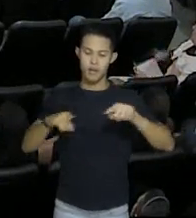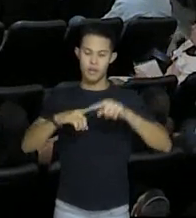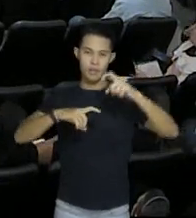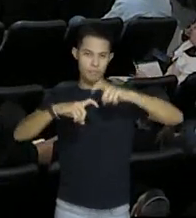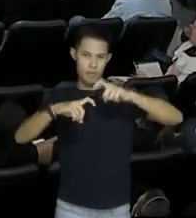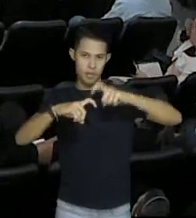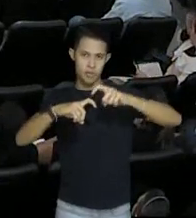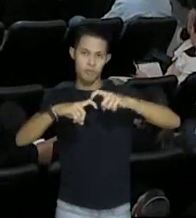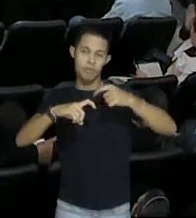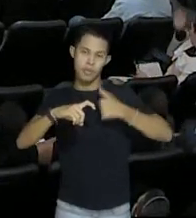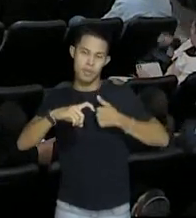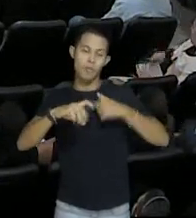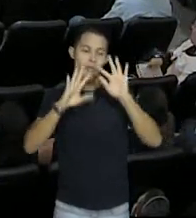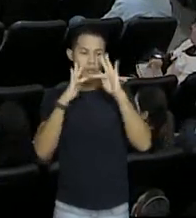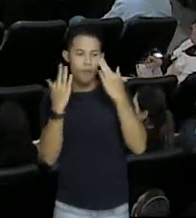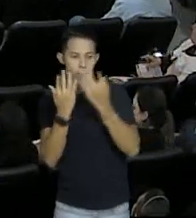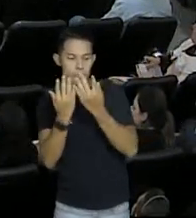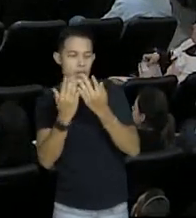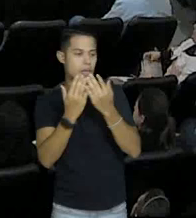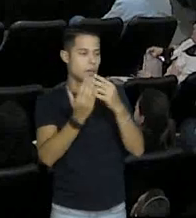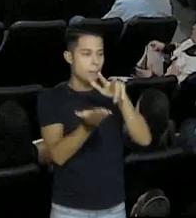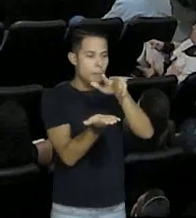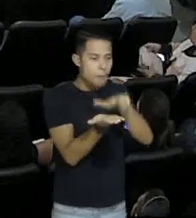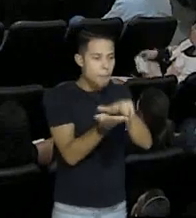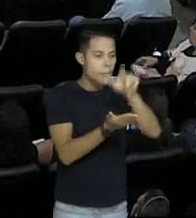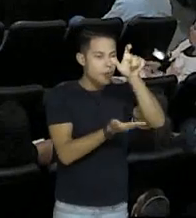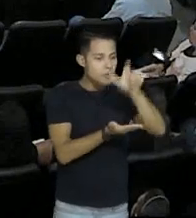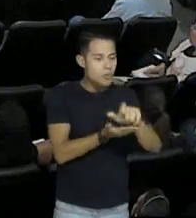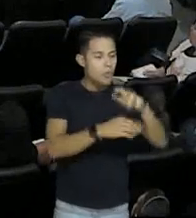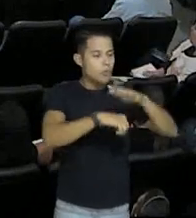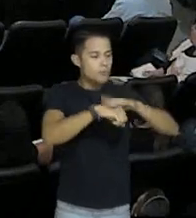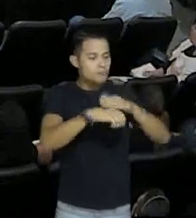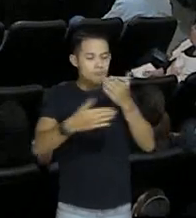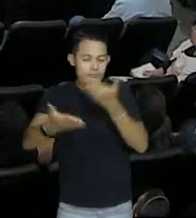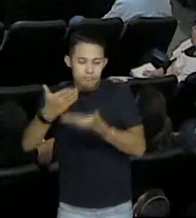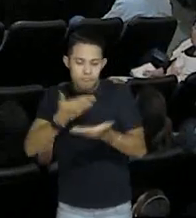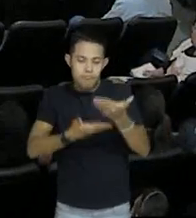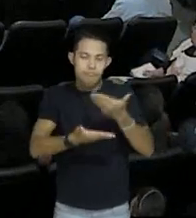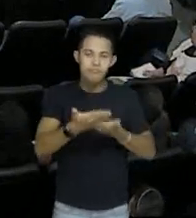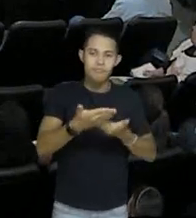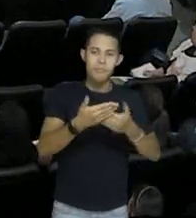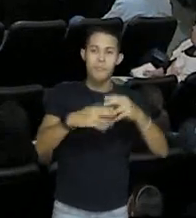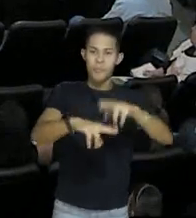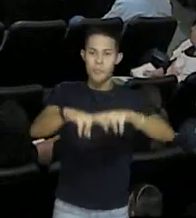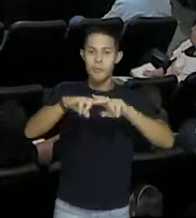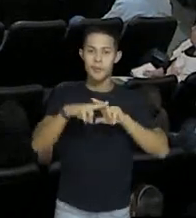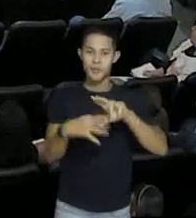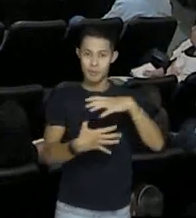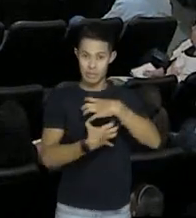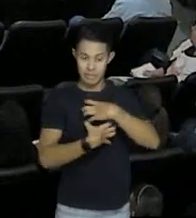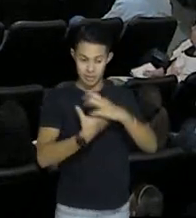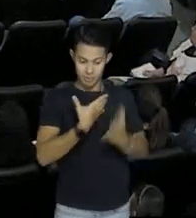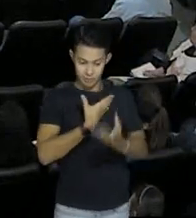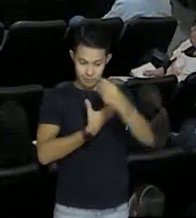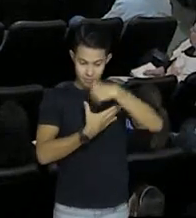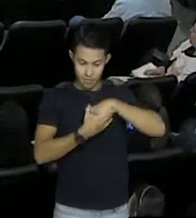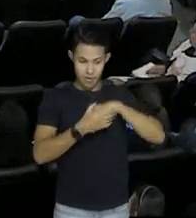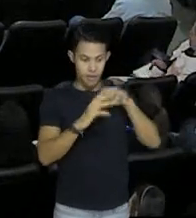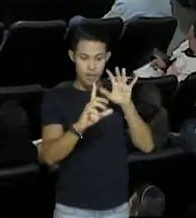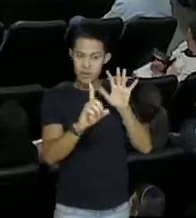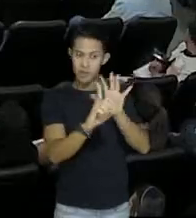consultório, lidando com família, lidando com paciente. E o lado emocional, que foi falado hoje pela manhã, reflete